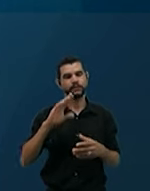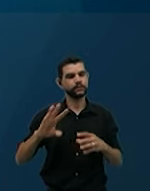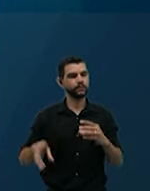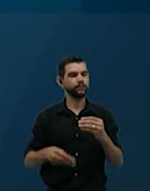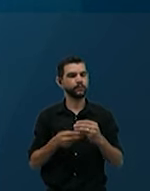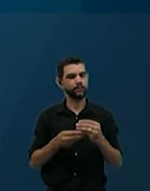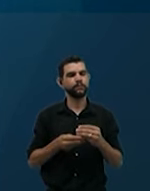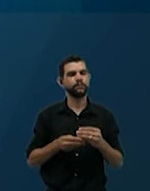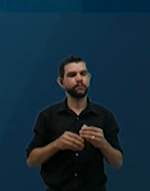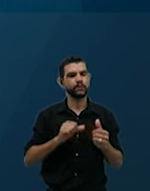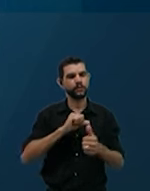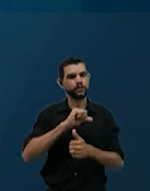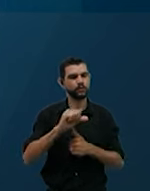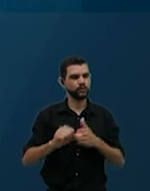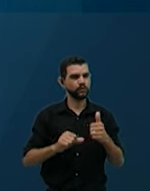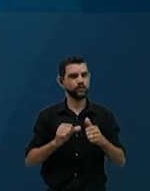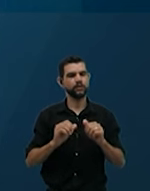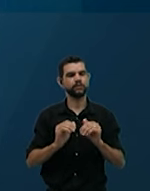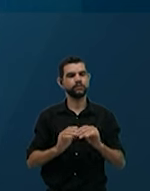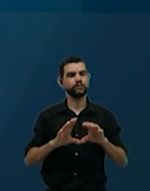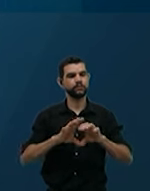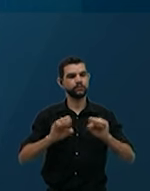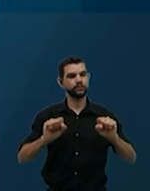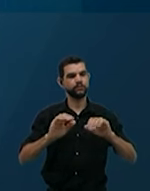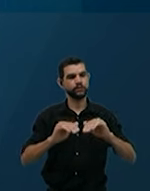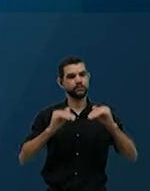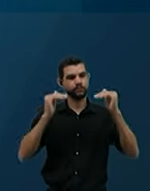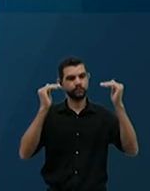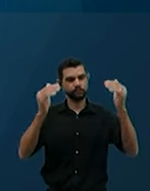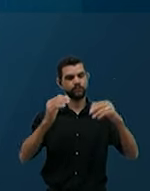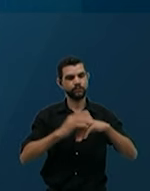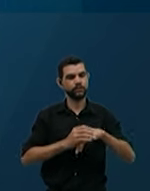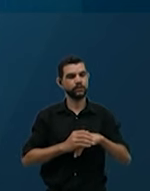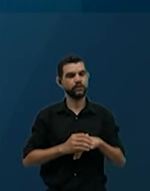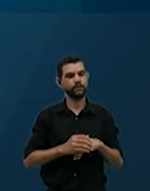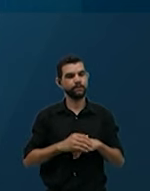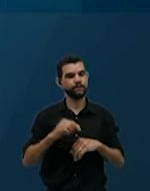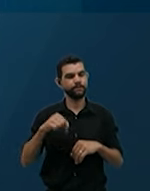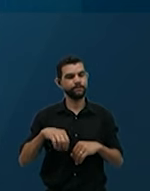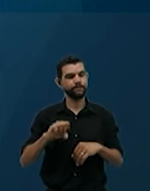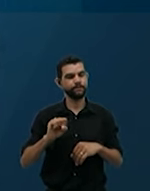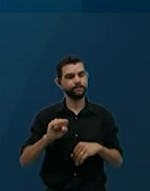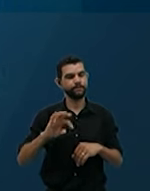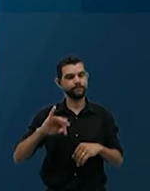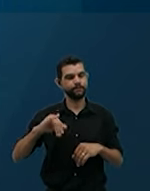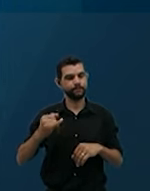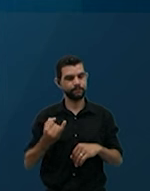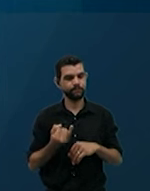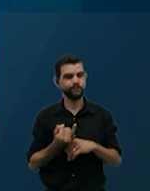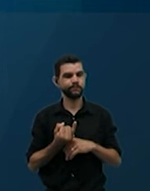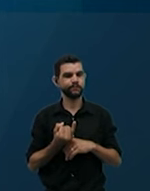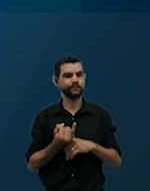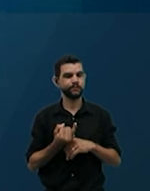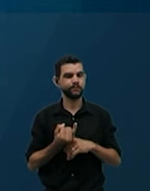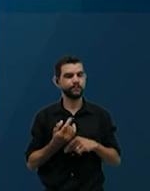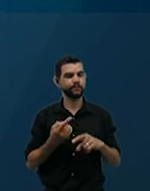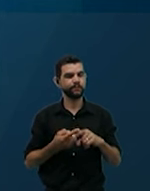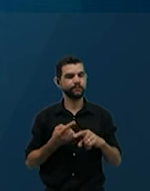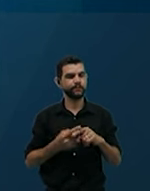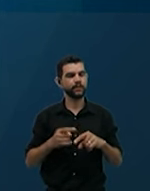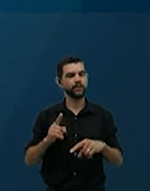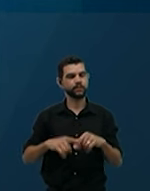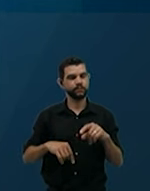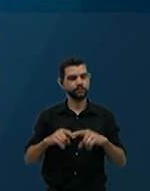pelo Superior Tribunal de Justiça a longa data, tendo em vista que se trata de matéria que envolve